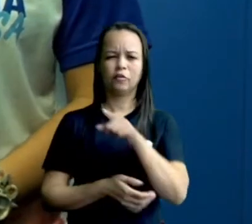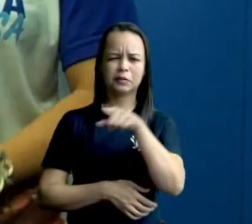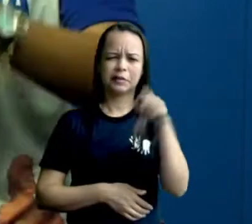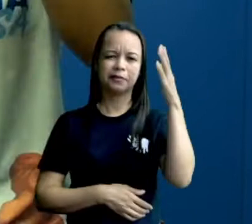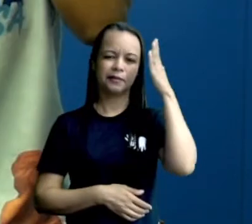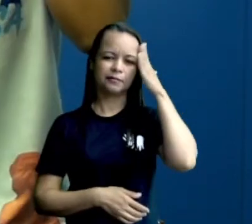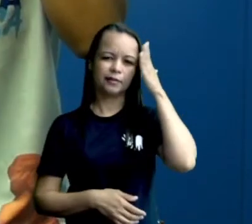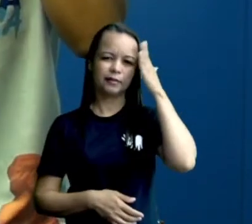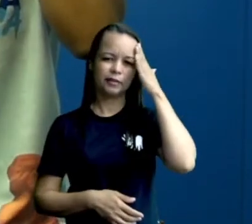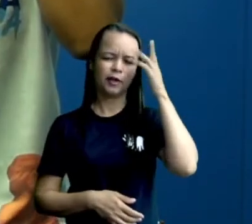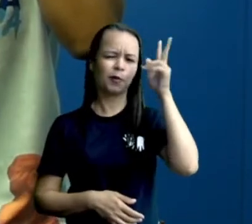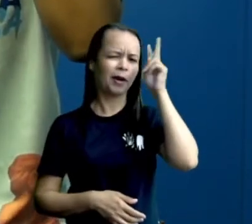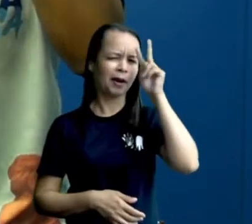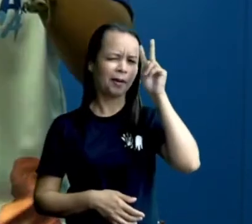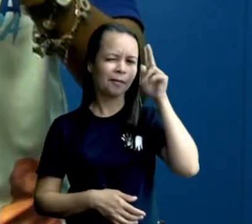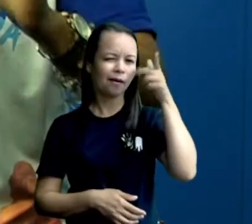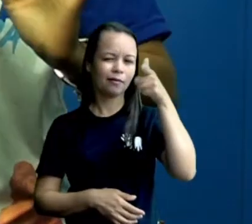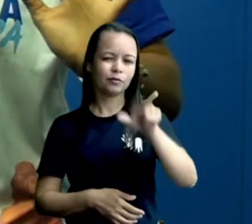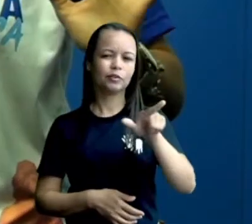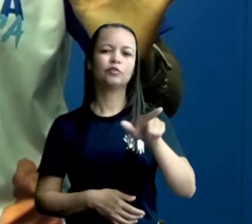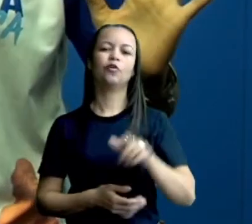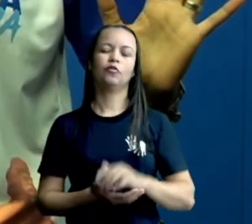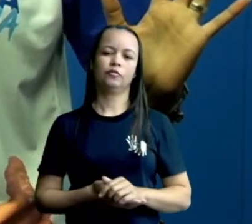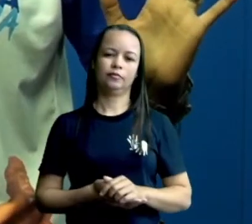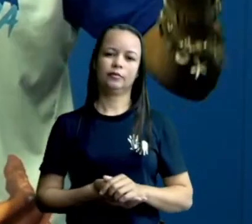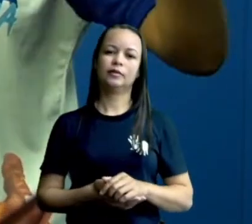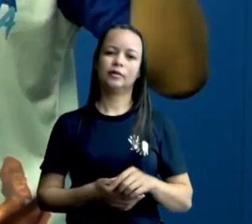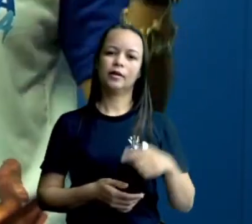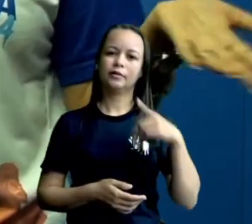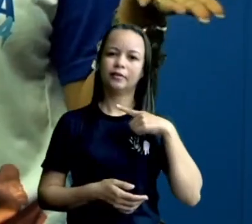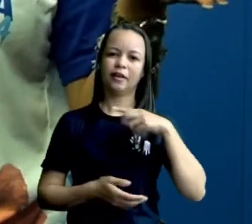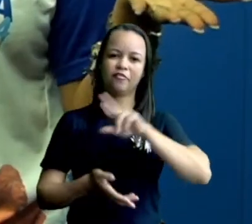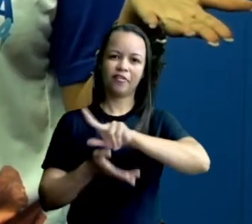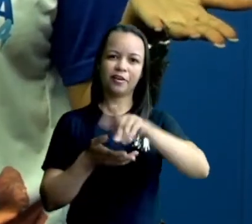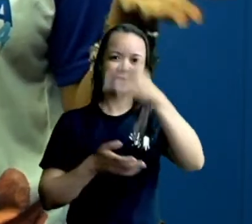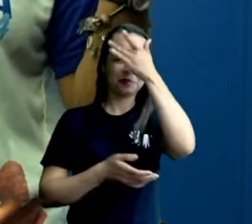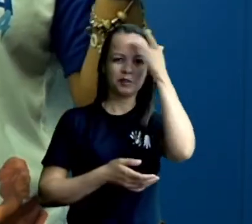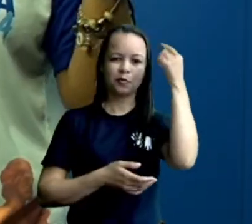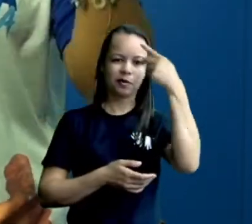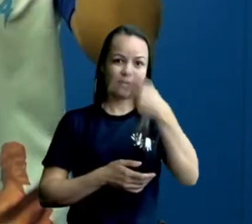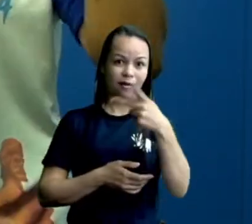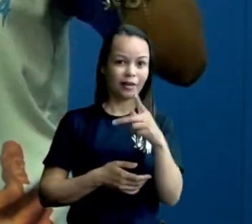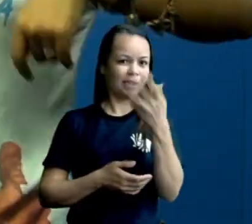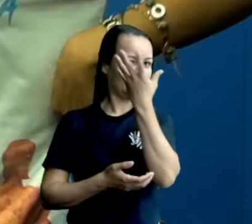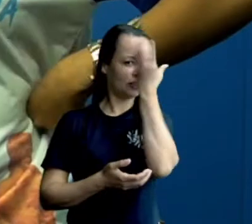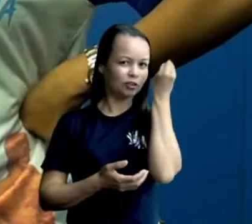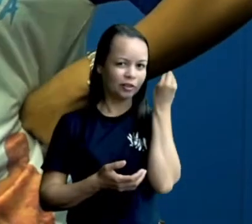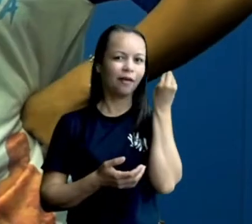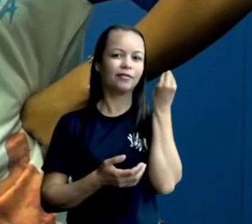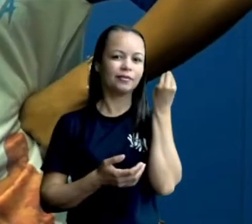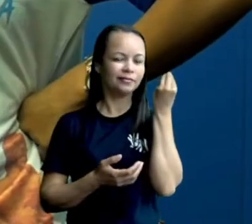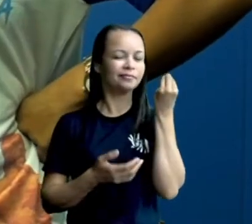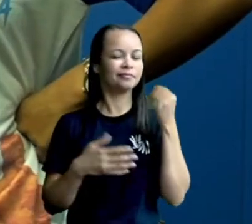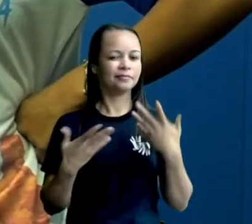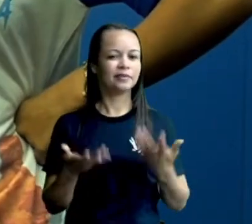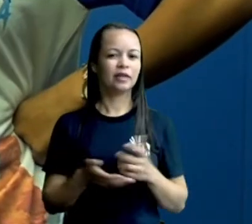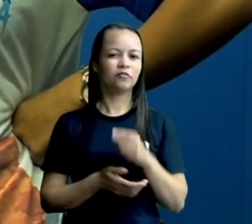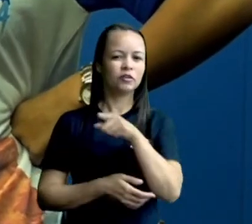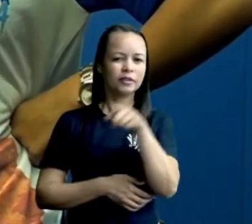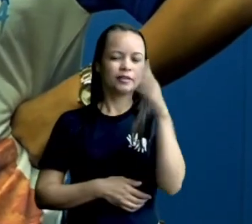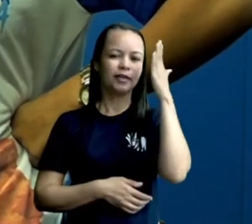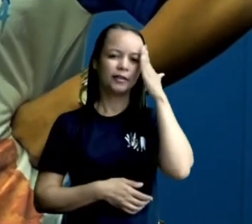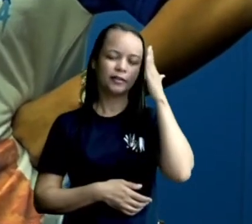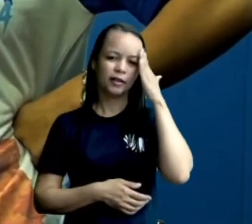Entenderam? Relembraram? Porque tem muita gente aqui que esquece, parece que tem amnésia. Então, entenderam aí